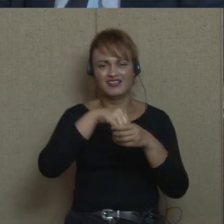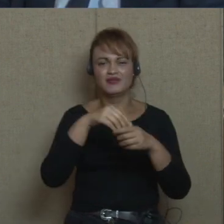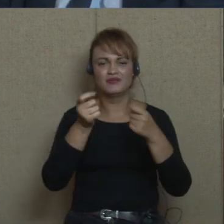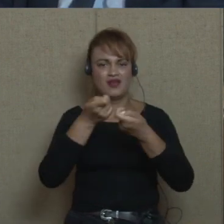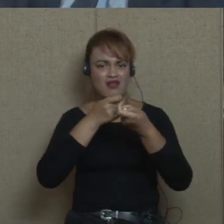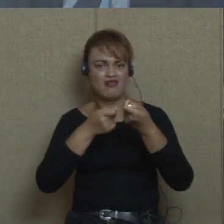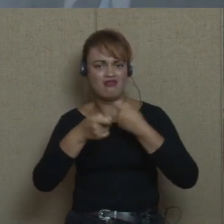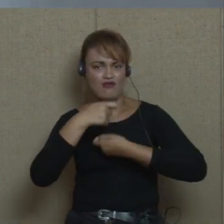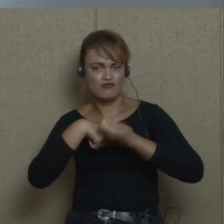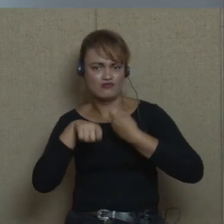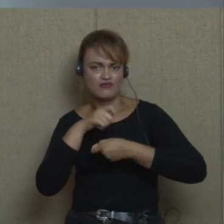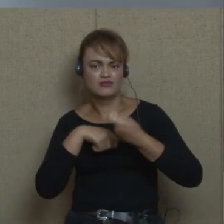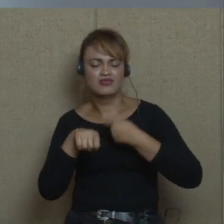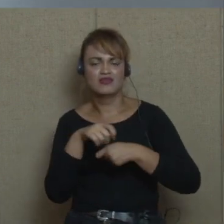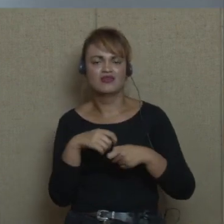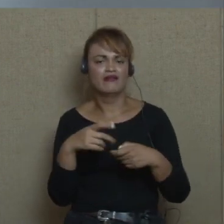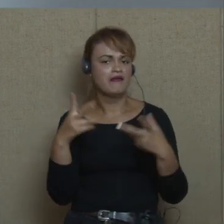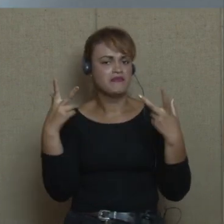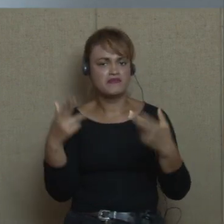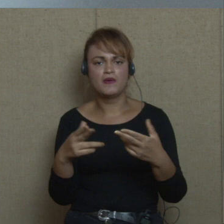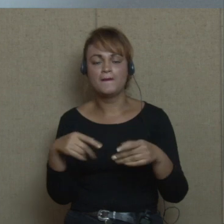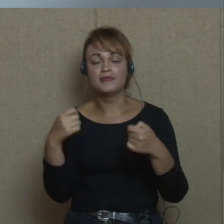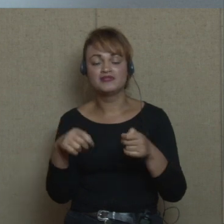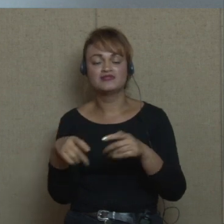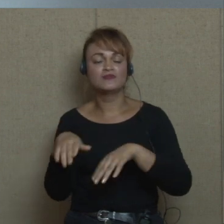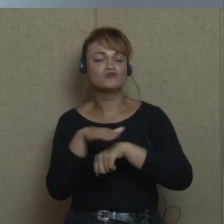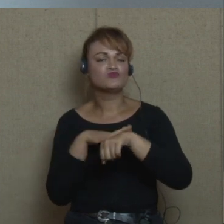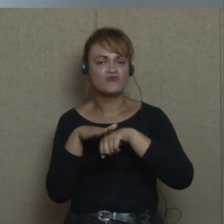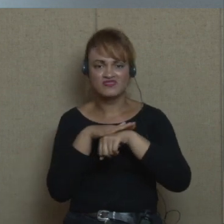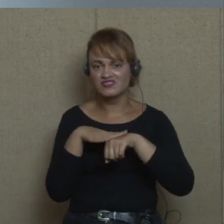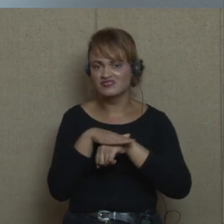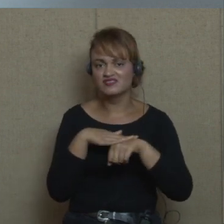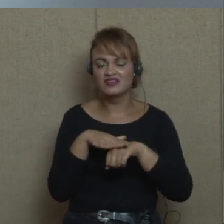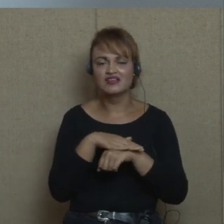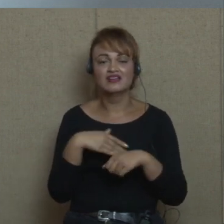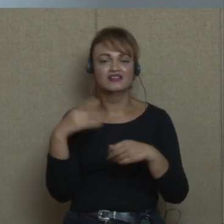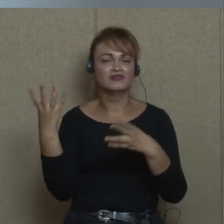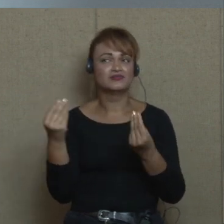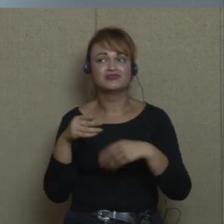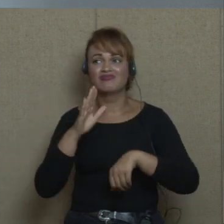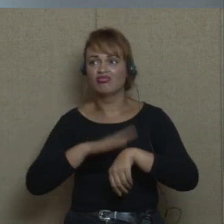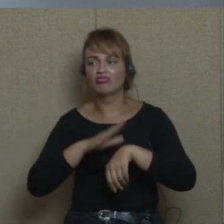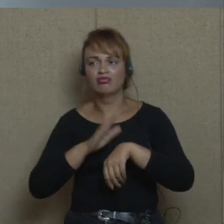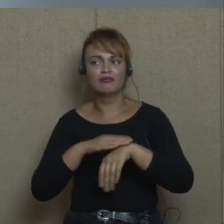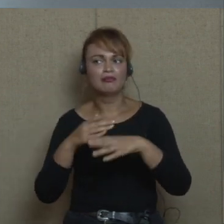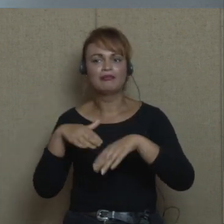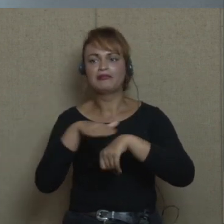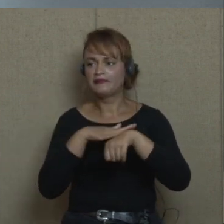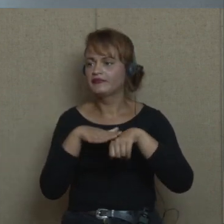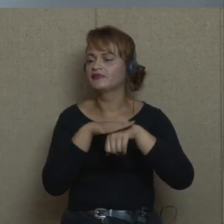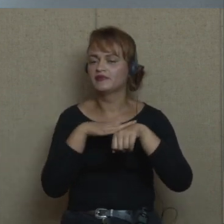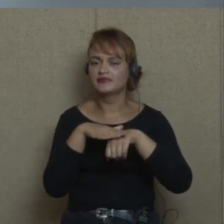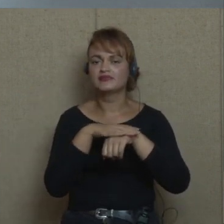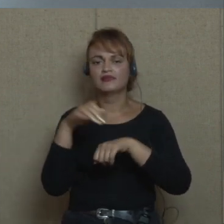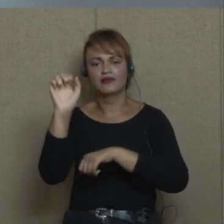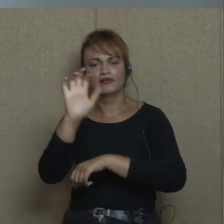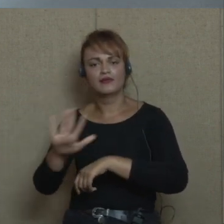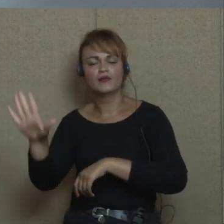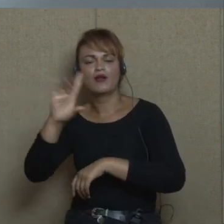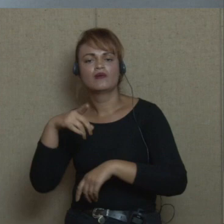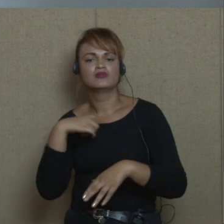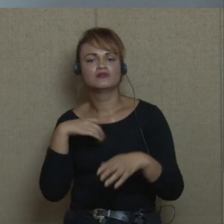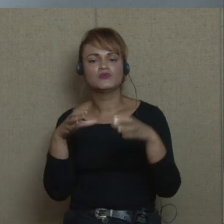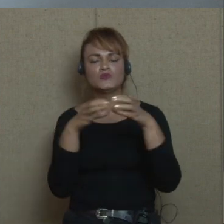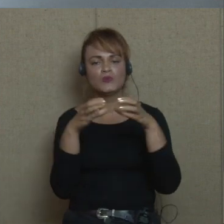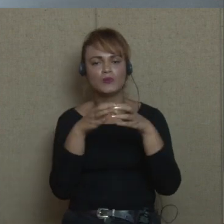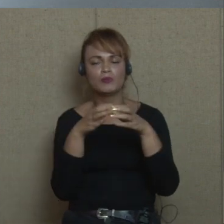coisa, precisamos conversar. E nós gastamos muito tempo conversando na Europa, temos grupos,